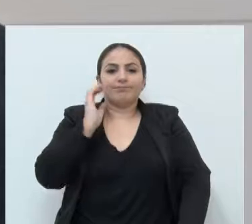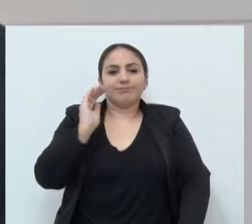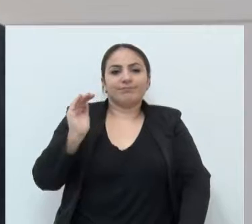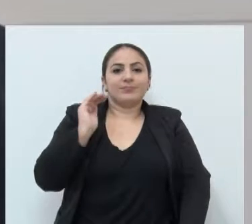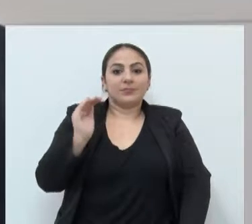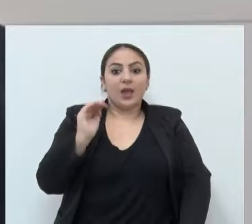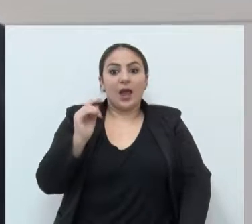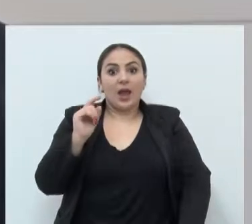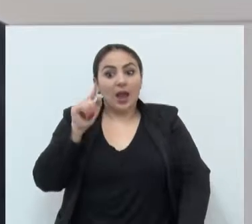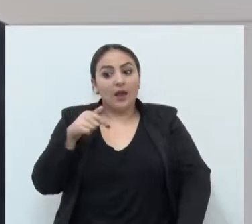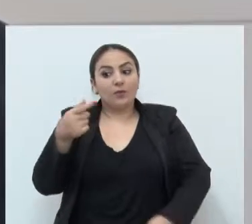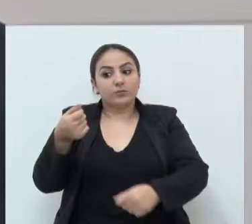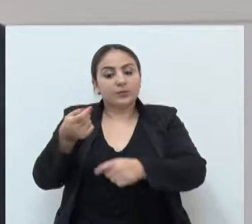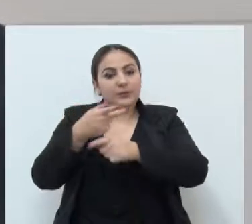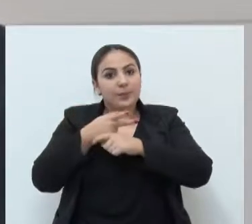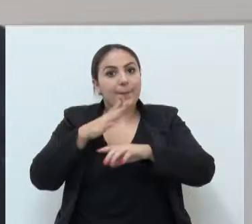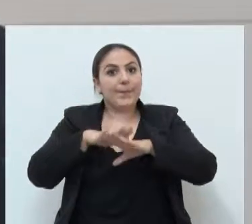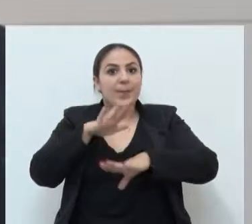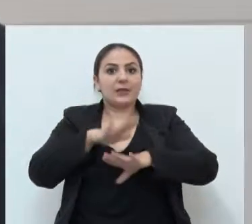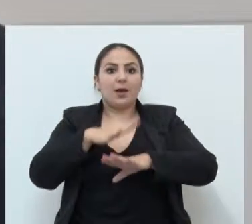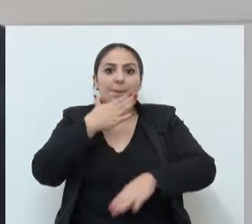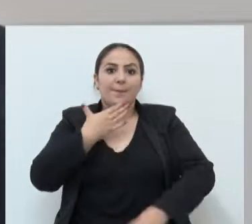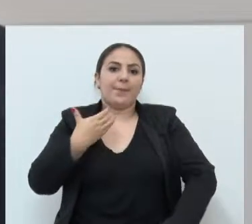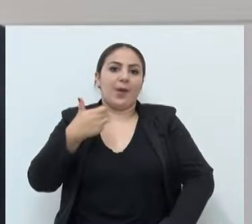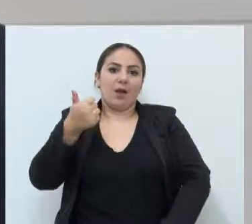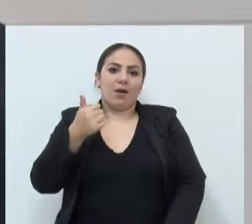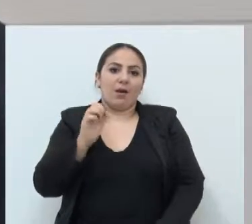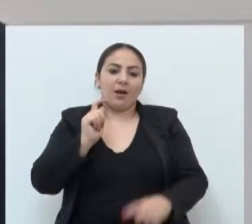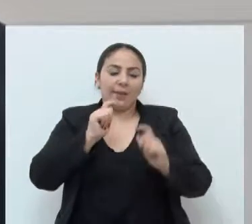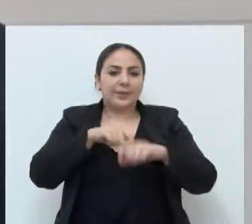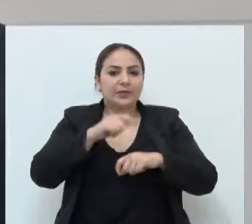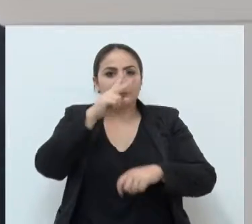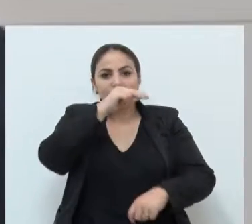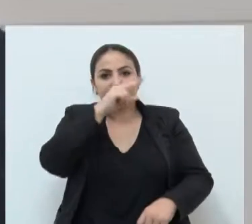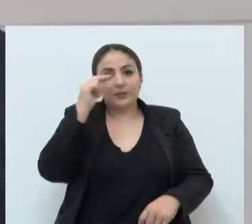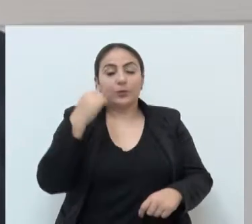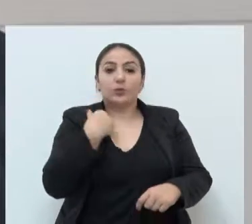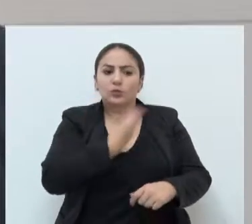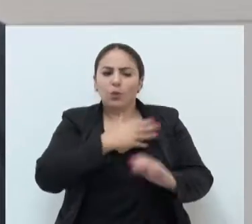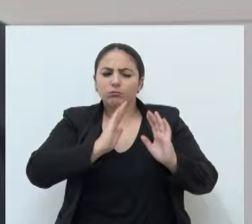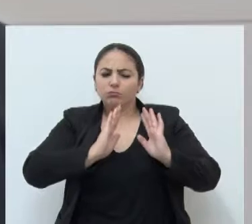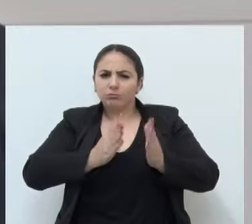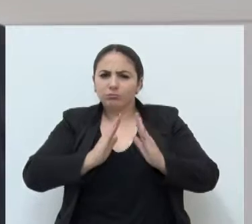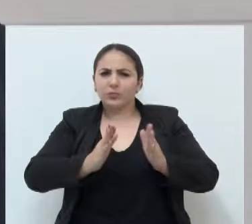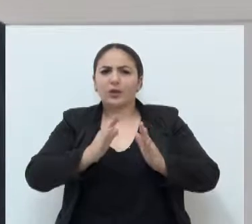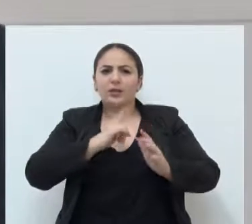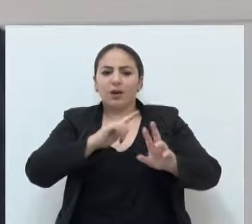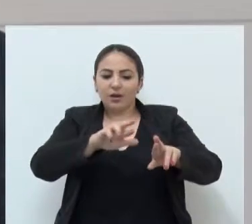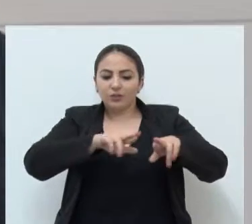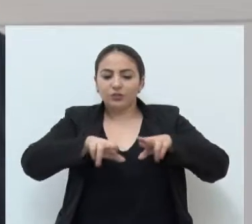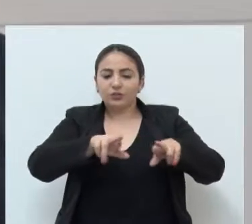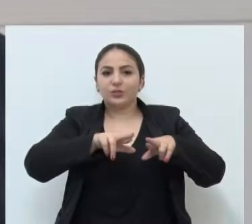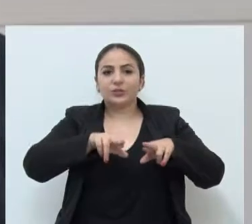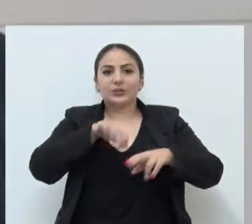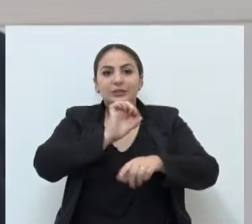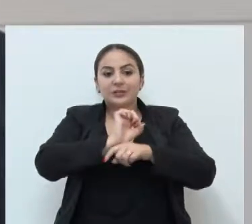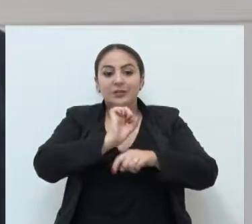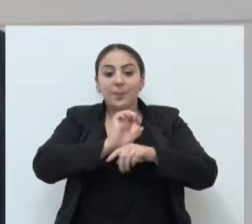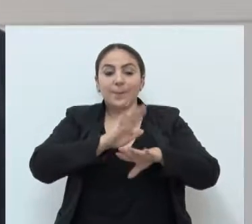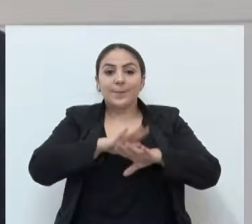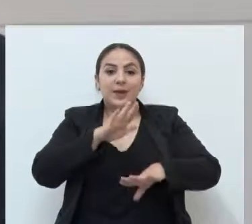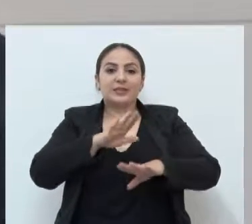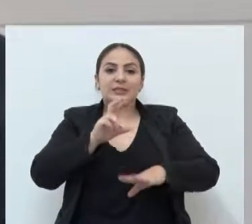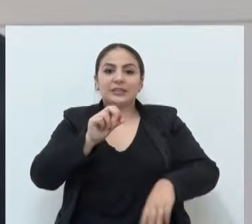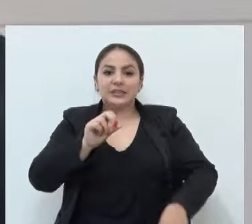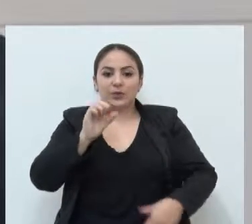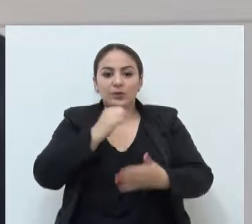hoje é uma das linhas de financiamento, é a linha de financiamento que tem as melhores condições para o município. A gente tem já aqui na região norte do estado mais de